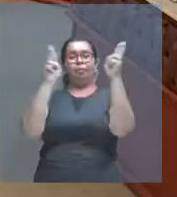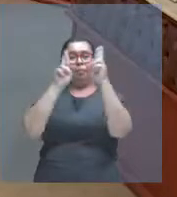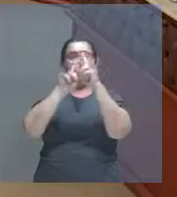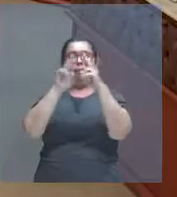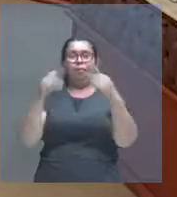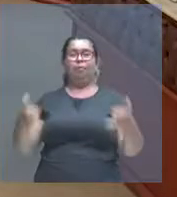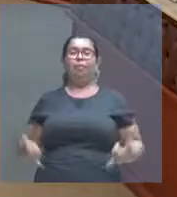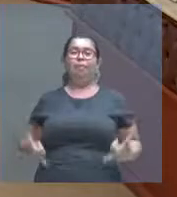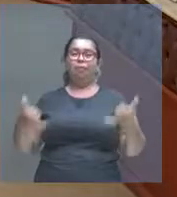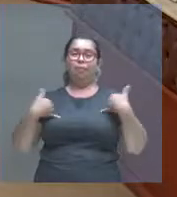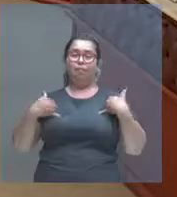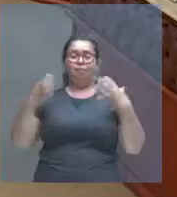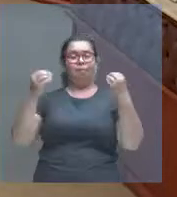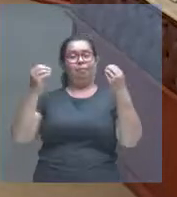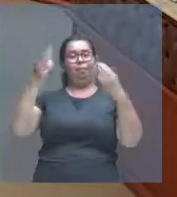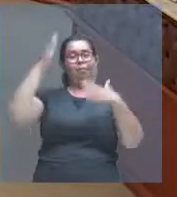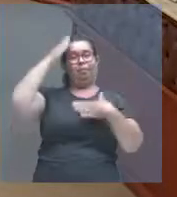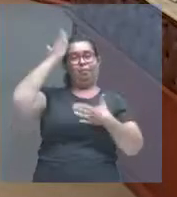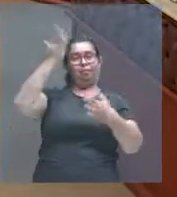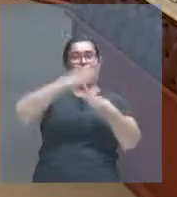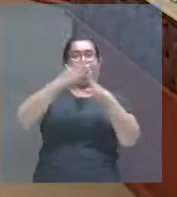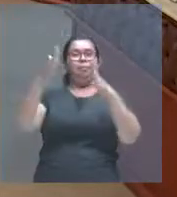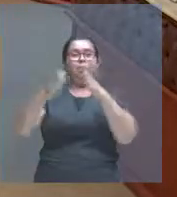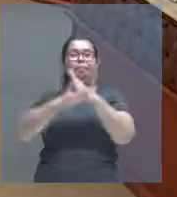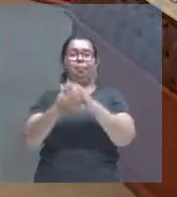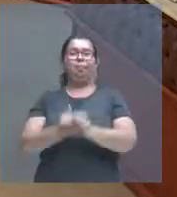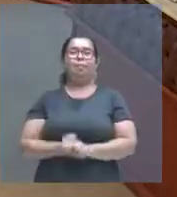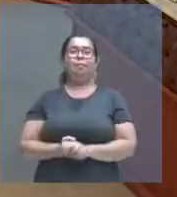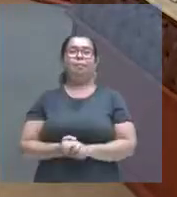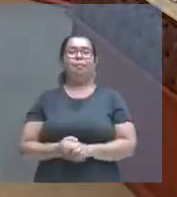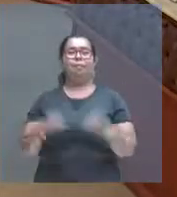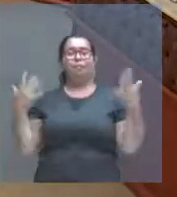Meu muito obrigado a todos. Muito bem.